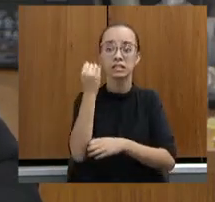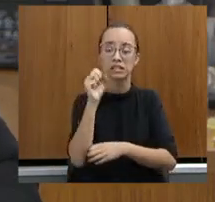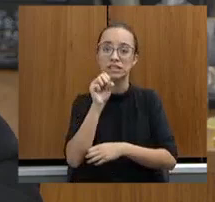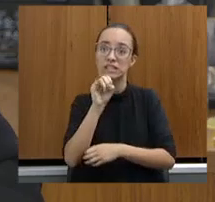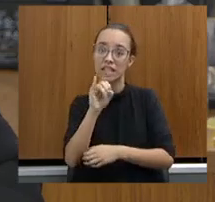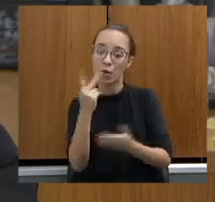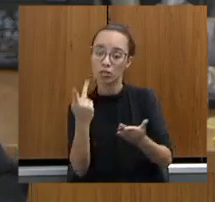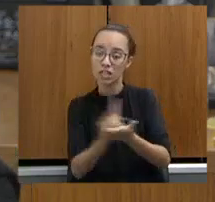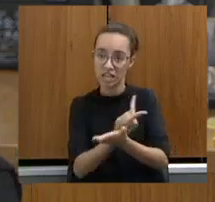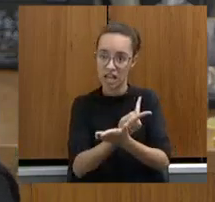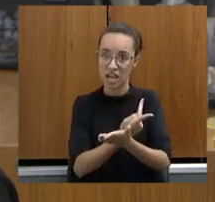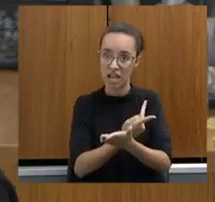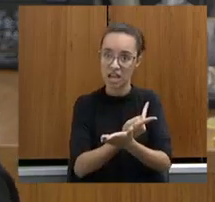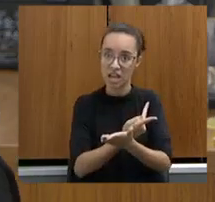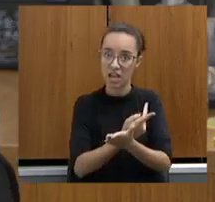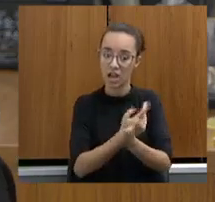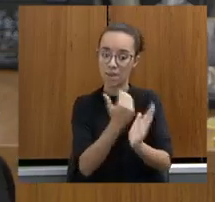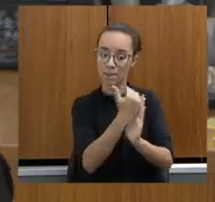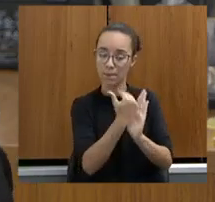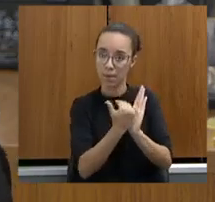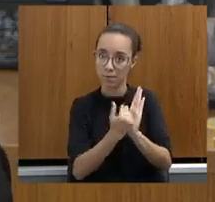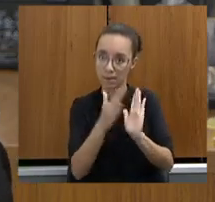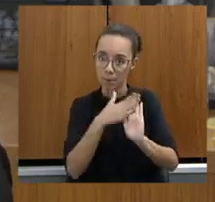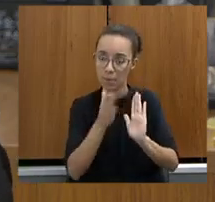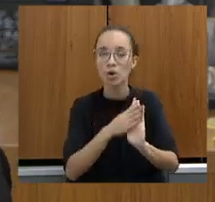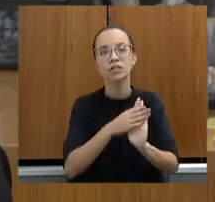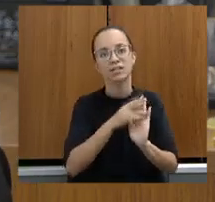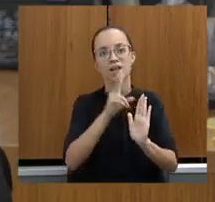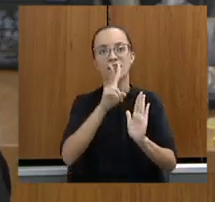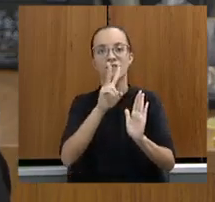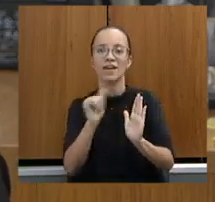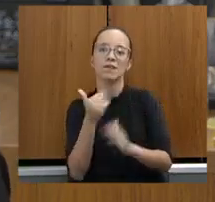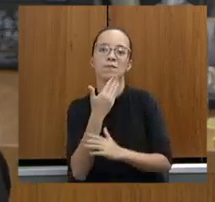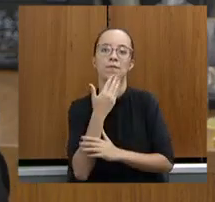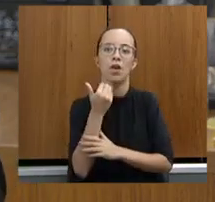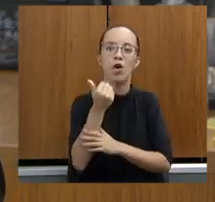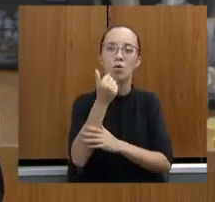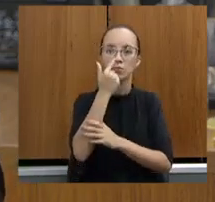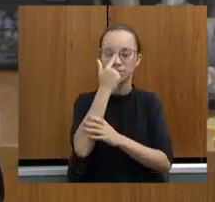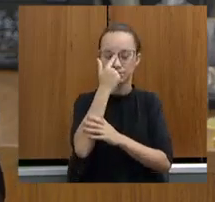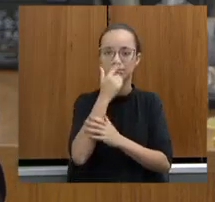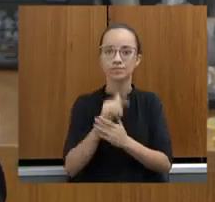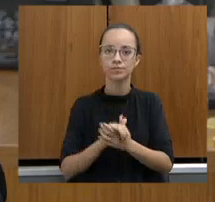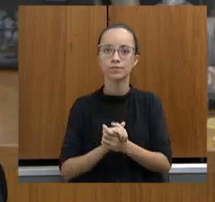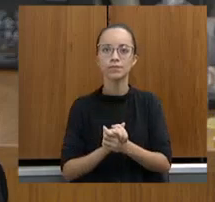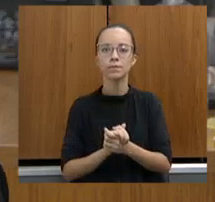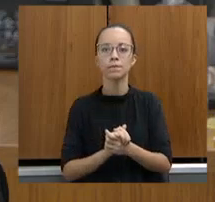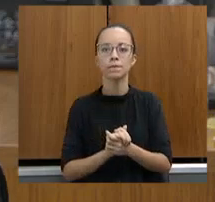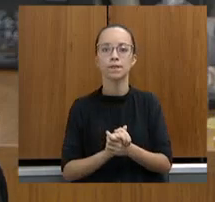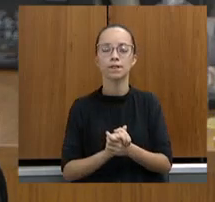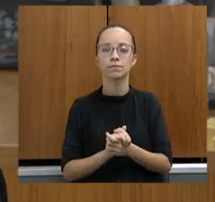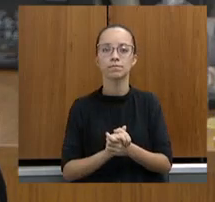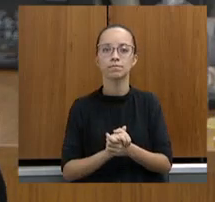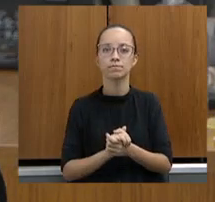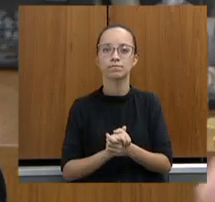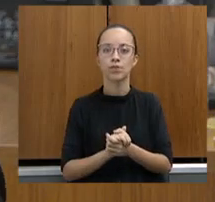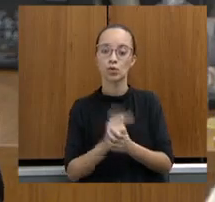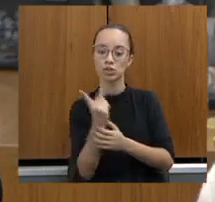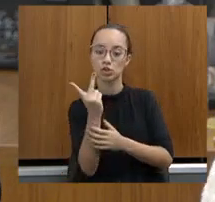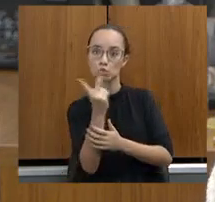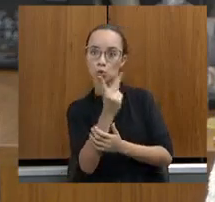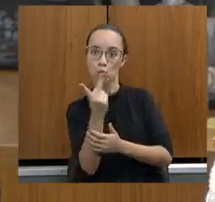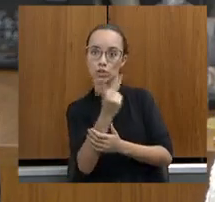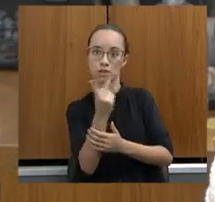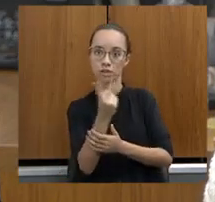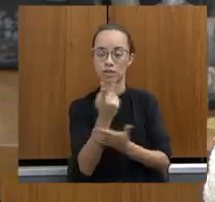bilhões de reais então essa junção de perda de arrecadação futura verso Adesão do regime de recuperação fiscal